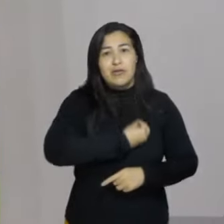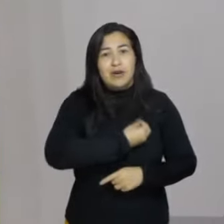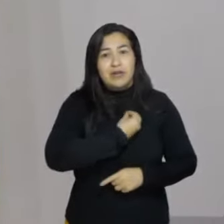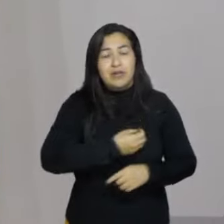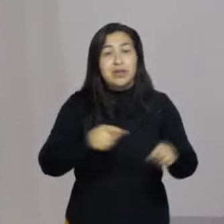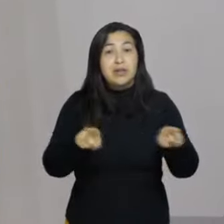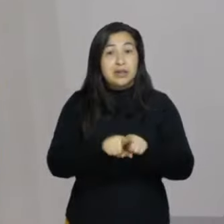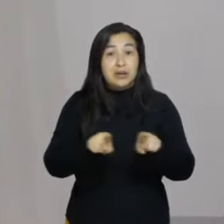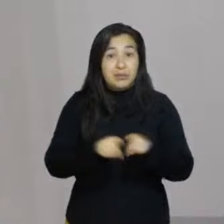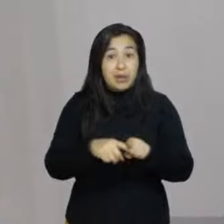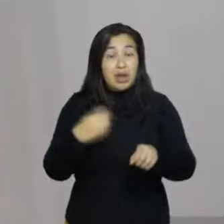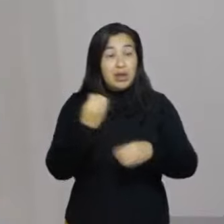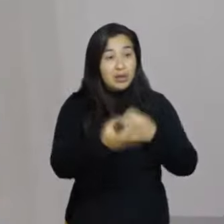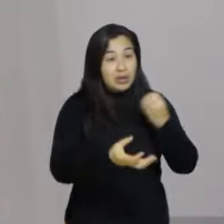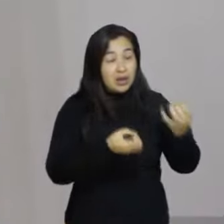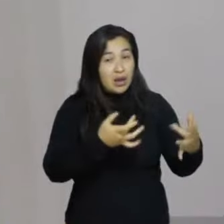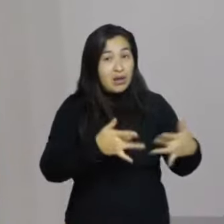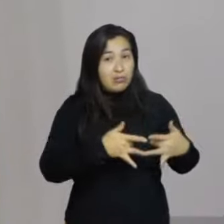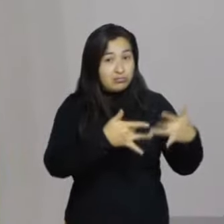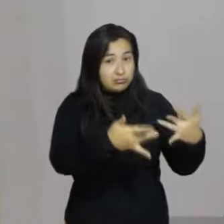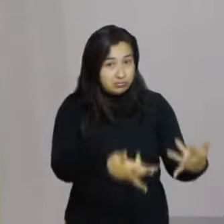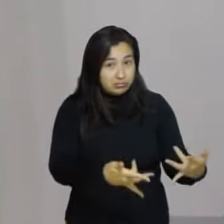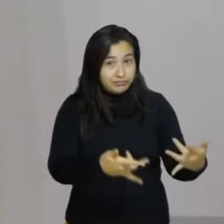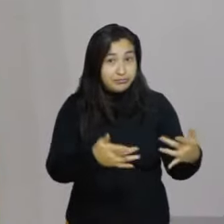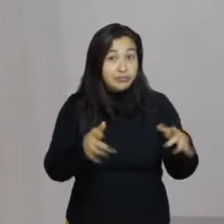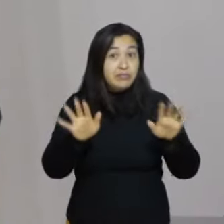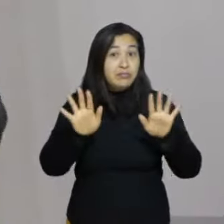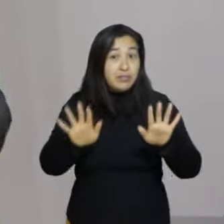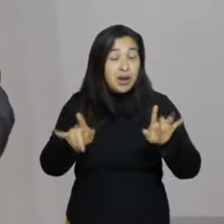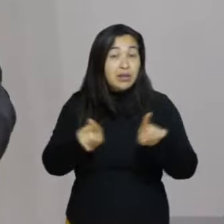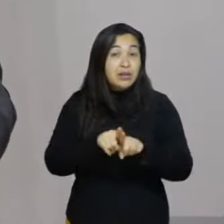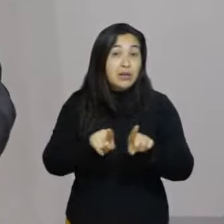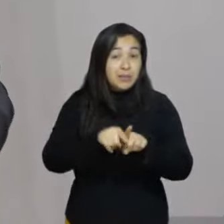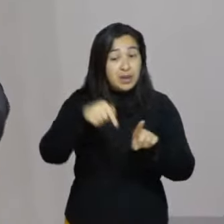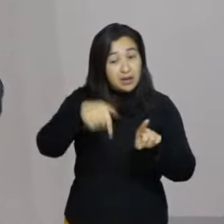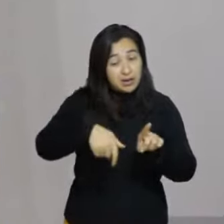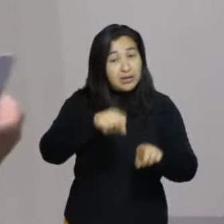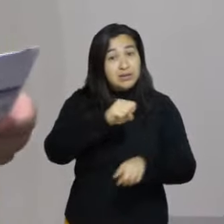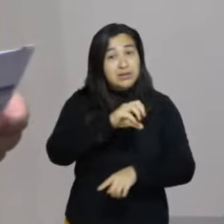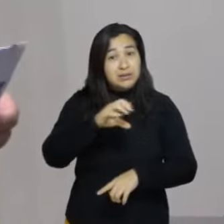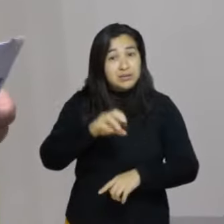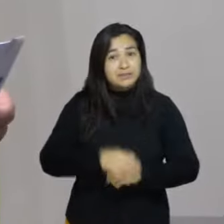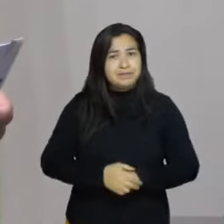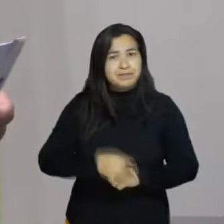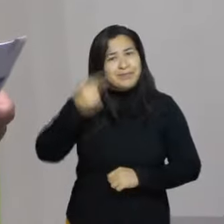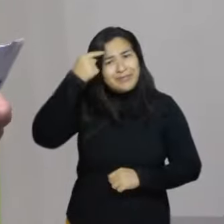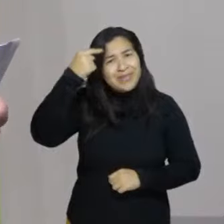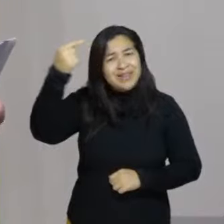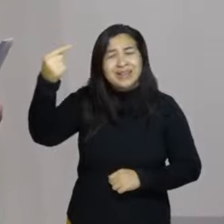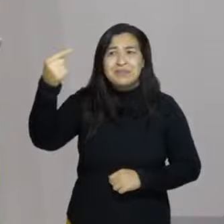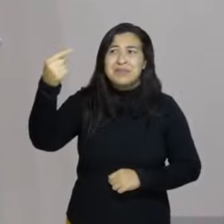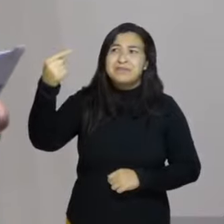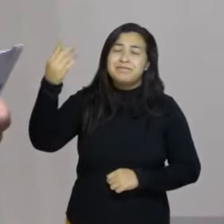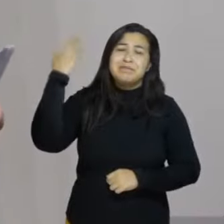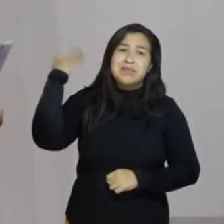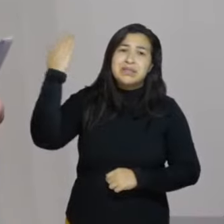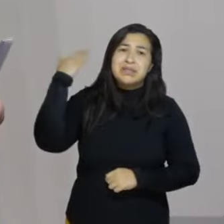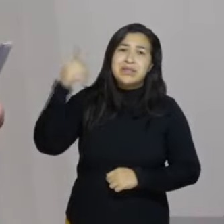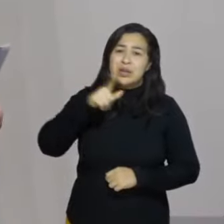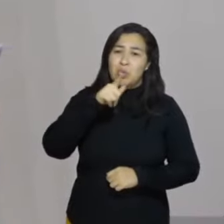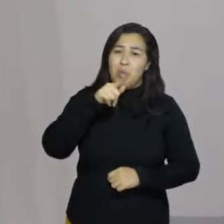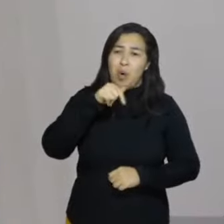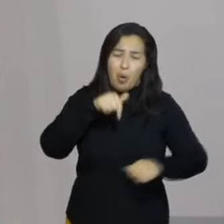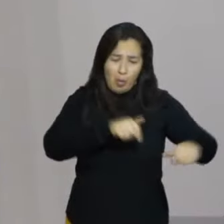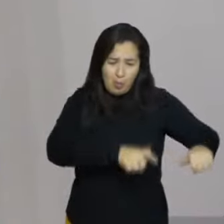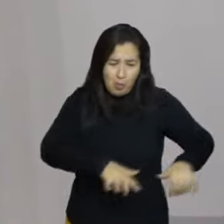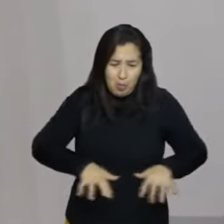Estado do Rio Grande do Sul, mas bem como o nosso Estado de Santa Catarina. Quem não lembra das cheias que abalou o